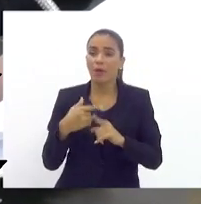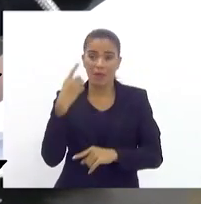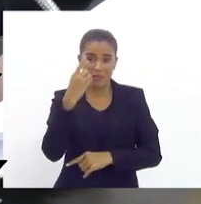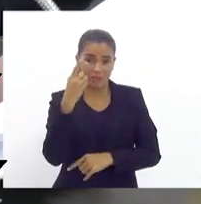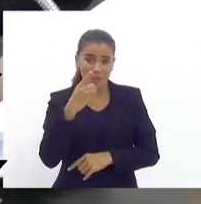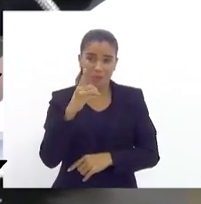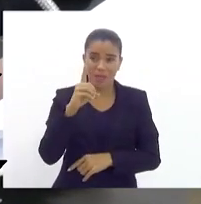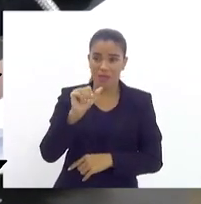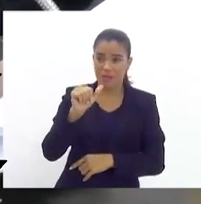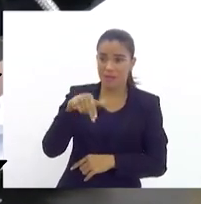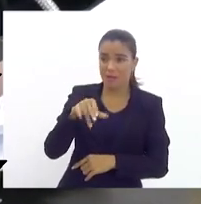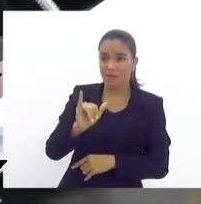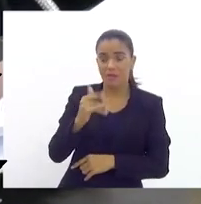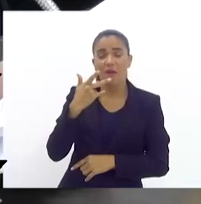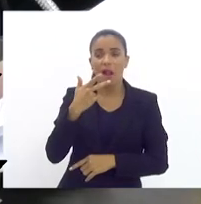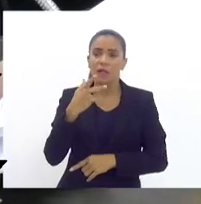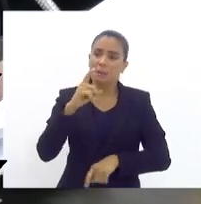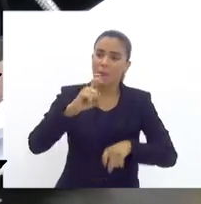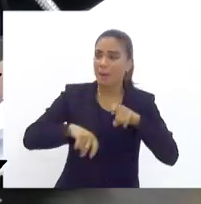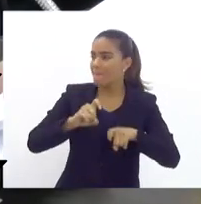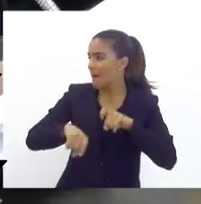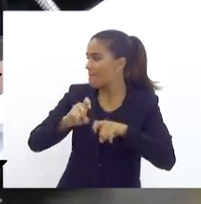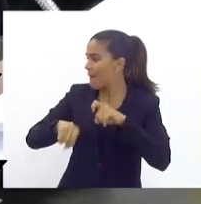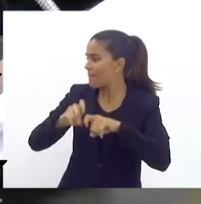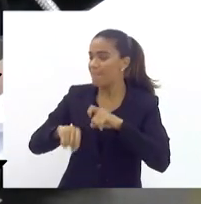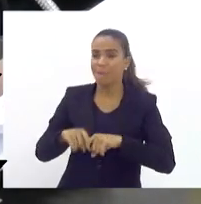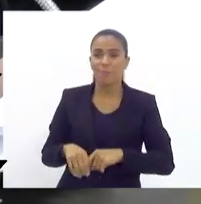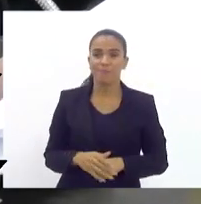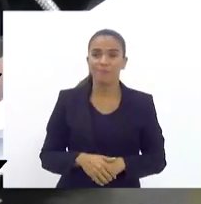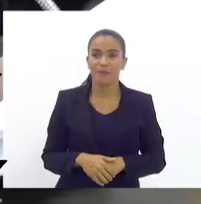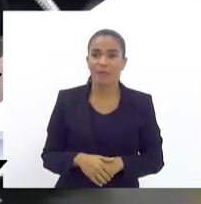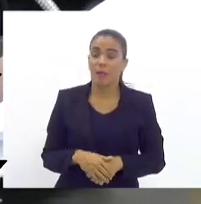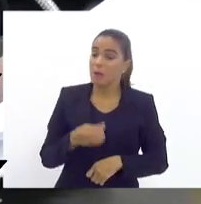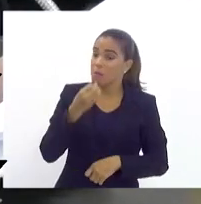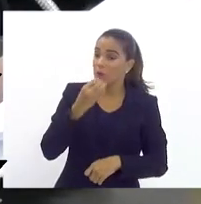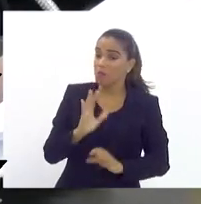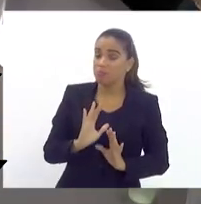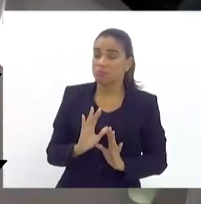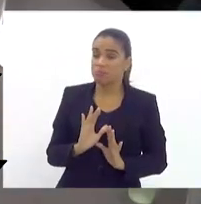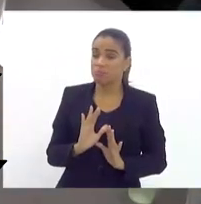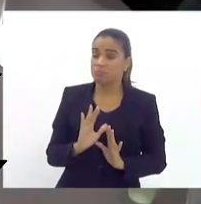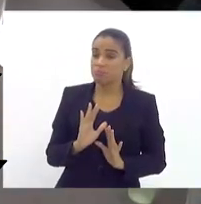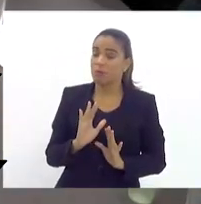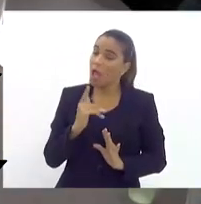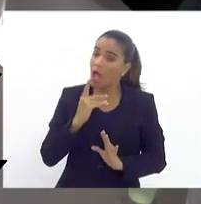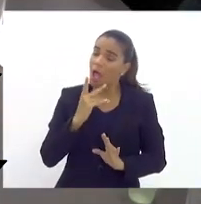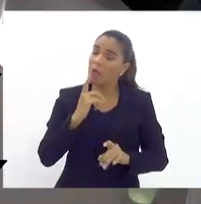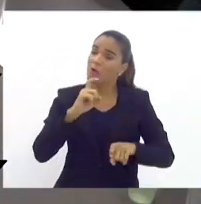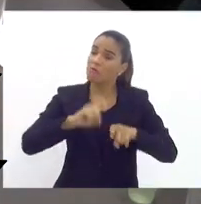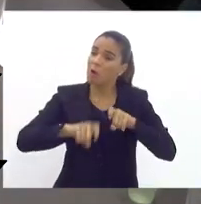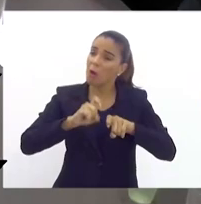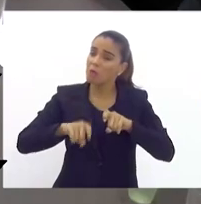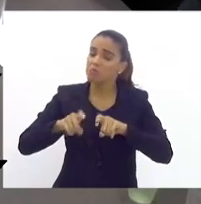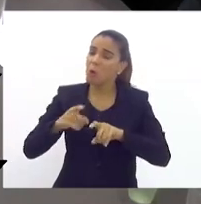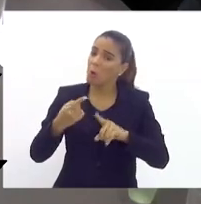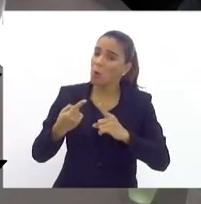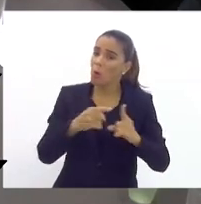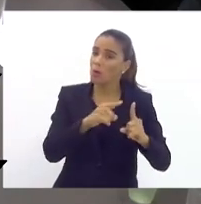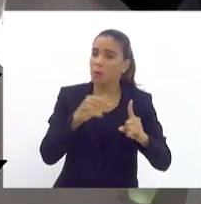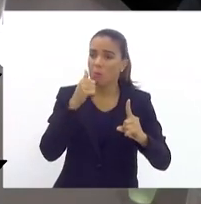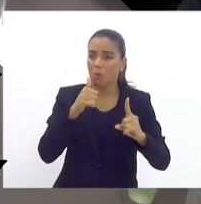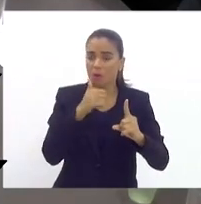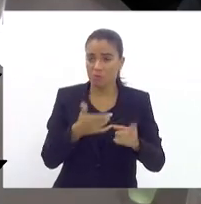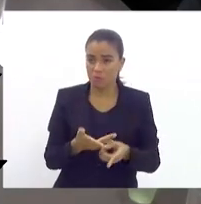ela fala do abuso sexual também. Pode. Eu acho que... é uma violência contra a mulher, né? É porque o